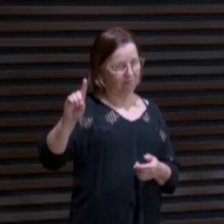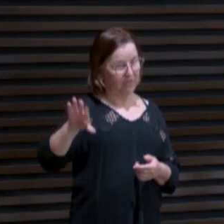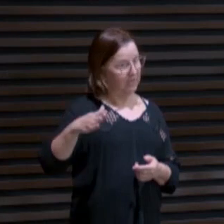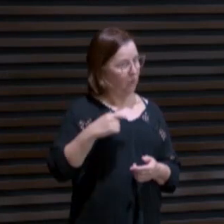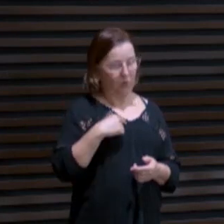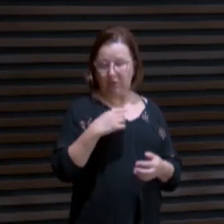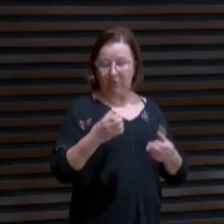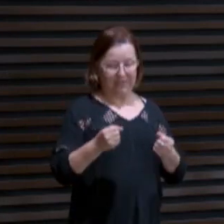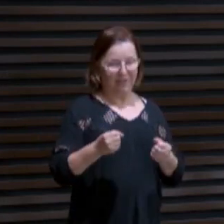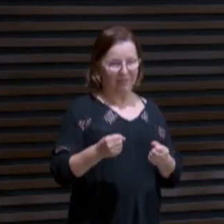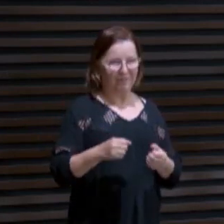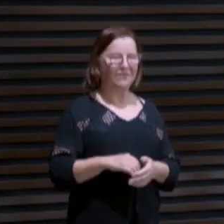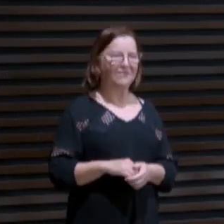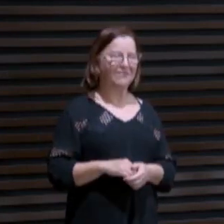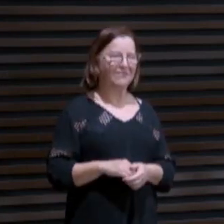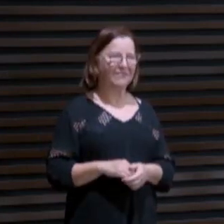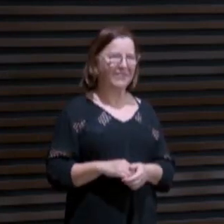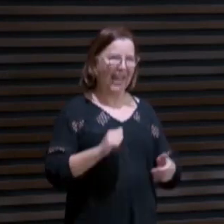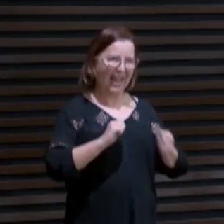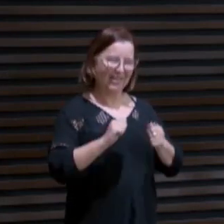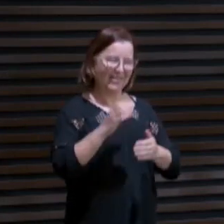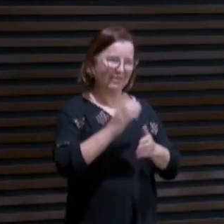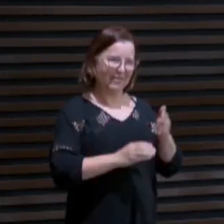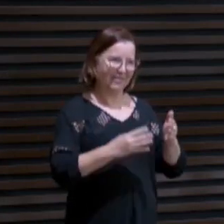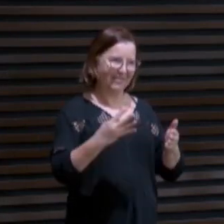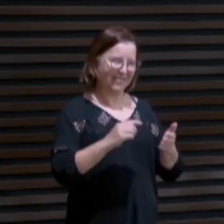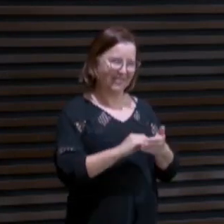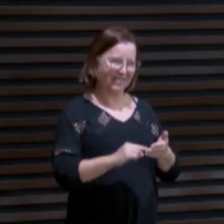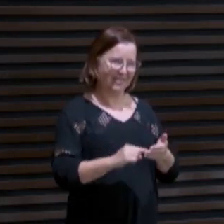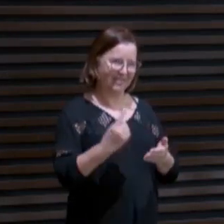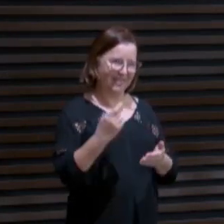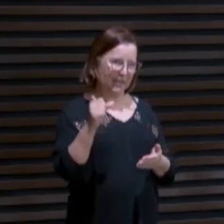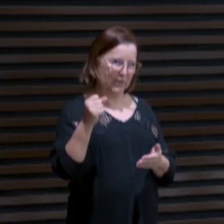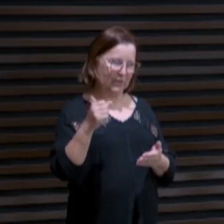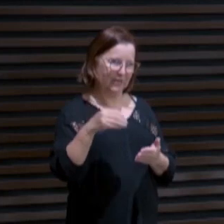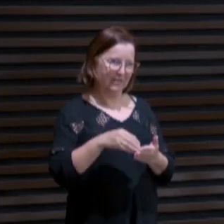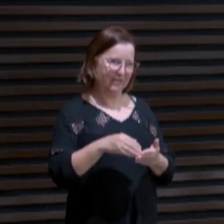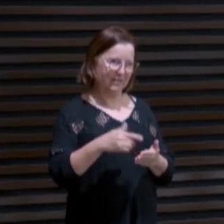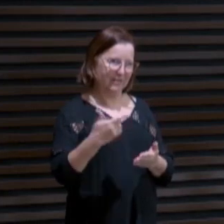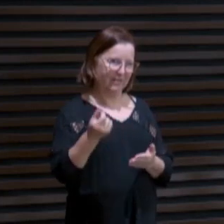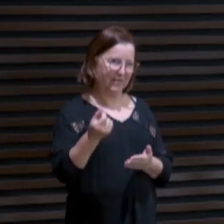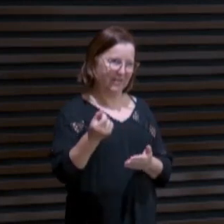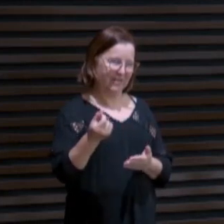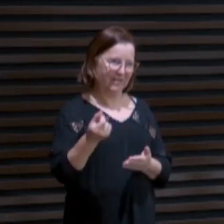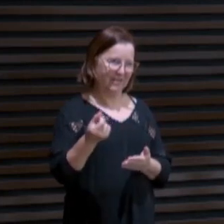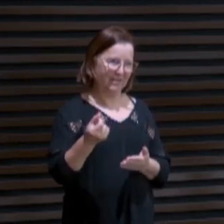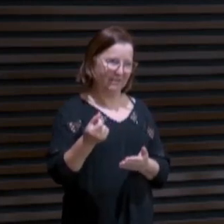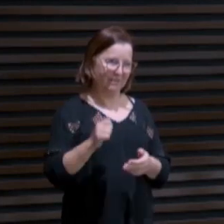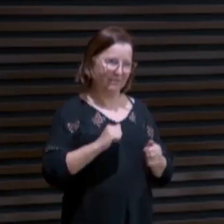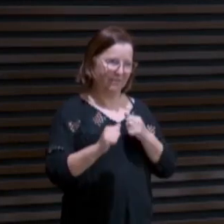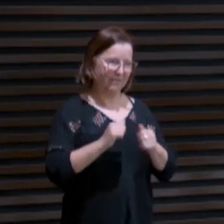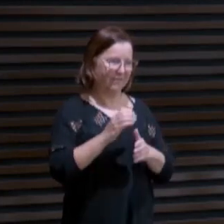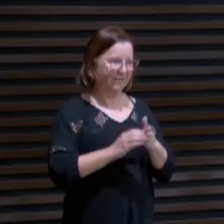Em Atos capítulo 4, os versos 18 a 20, Atos